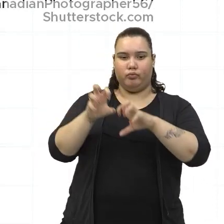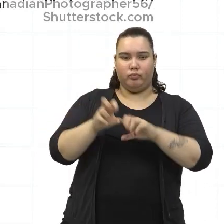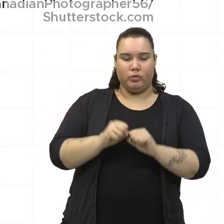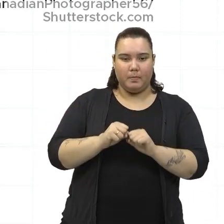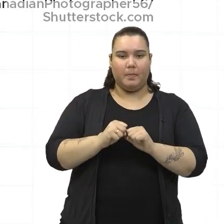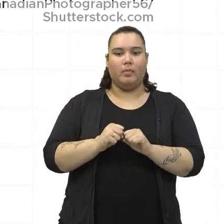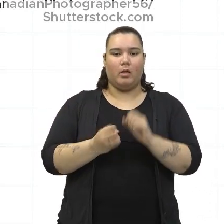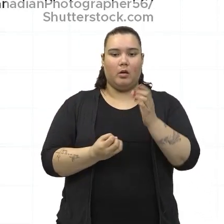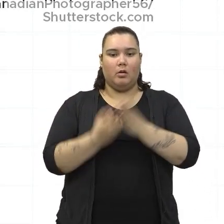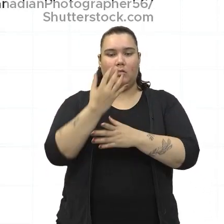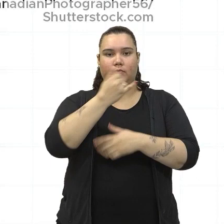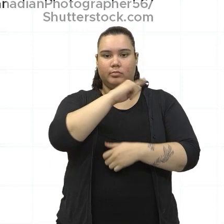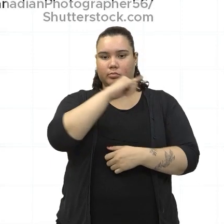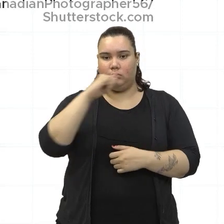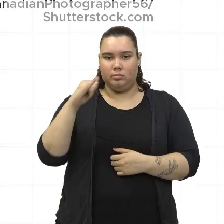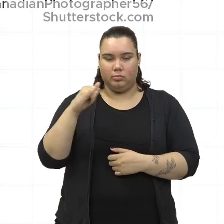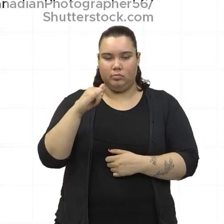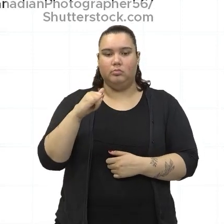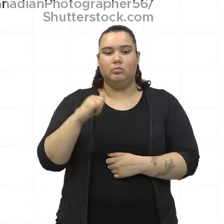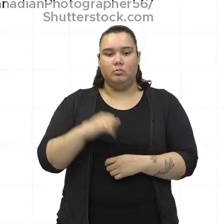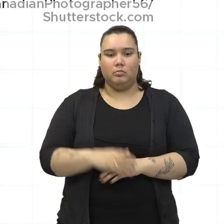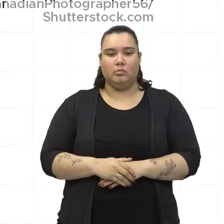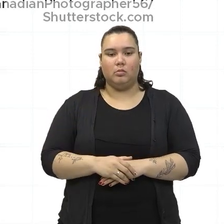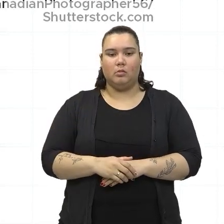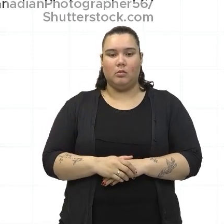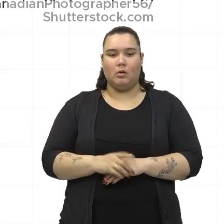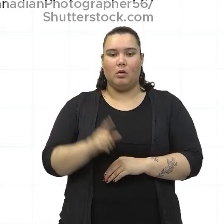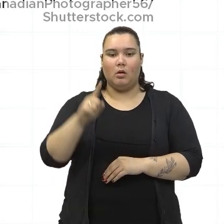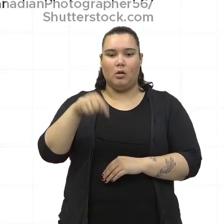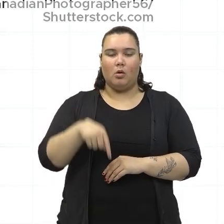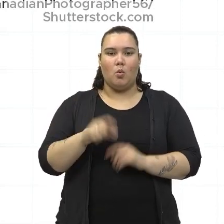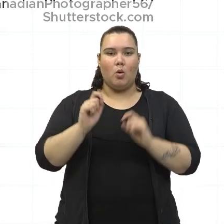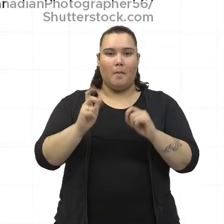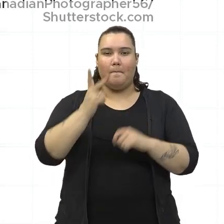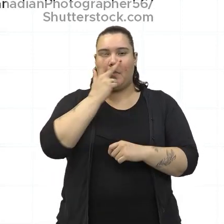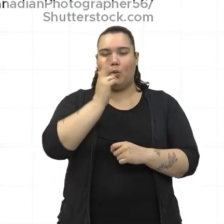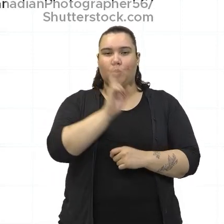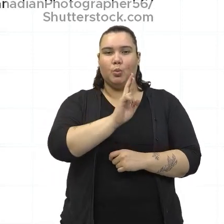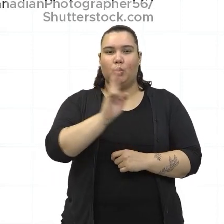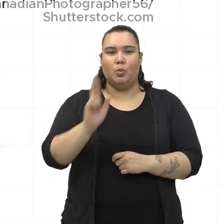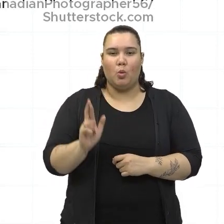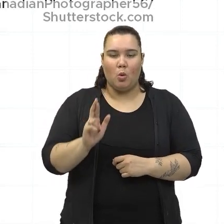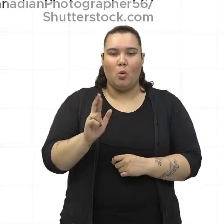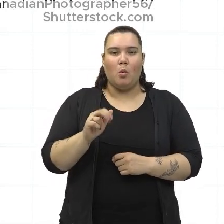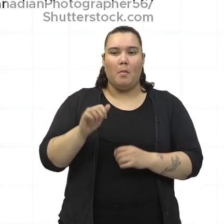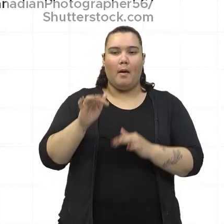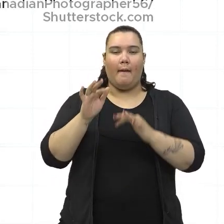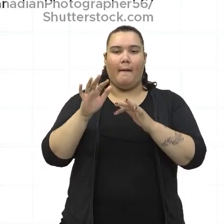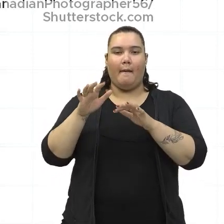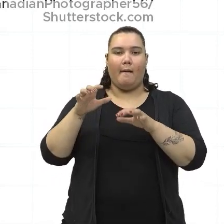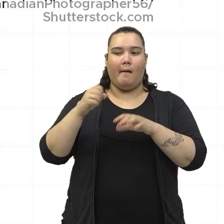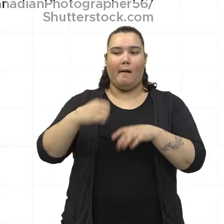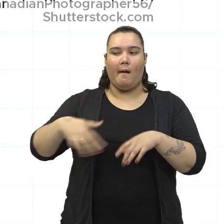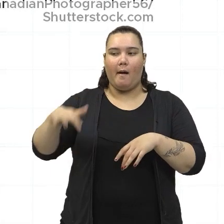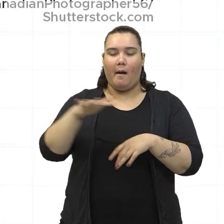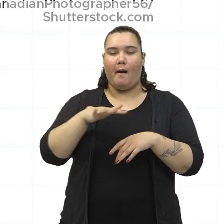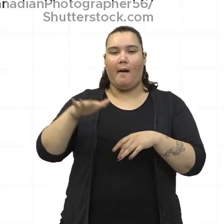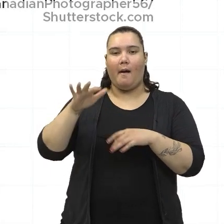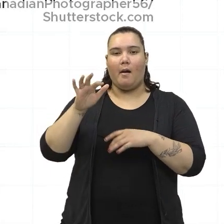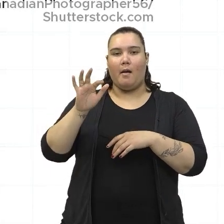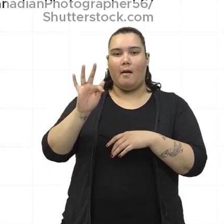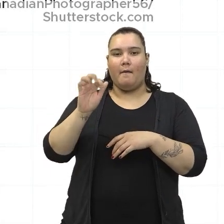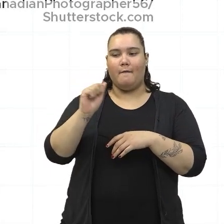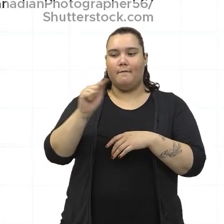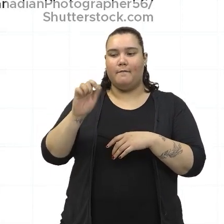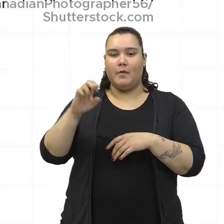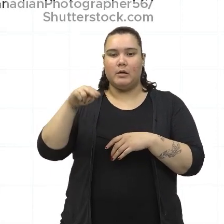Então, elas são instaladas, são chamadas às vezes de fazendas eólicas, né, fazendas de energia eólica, onde existem várias